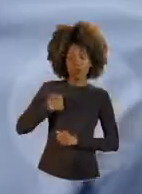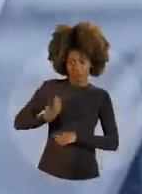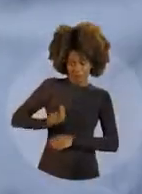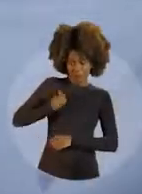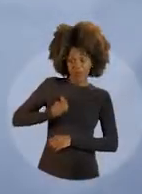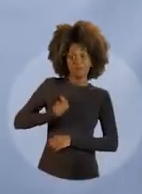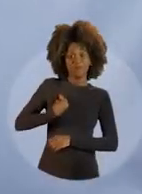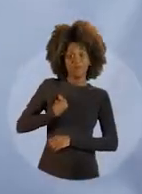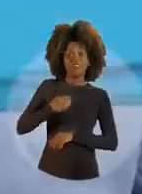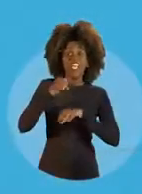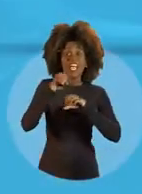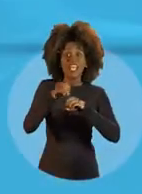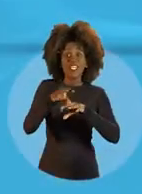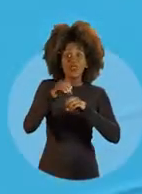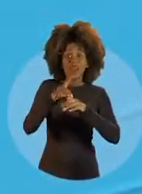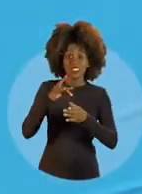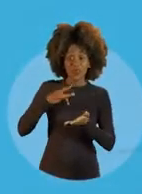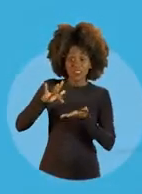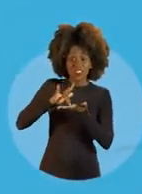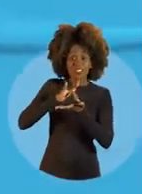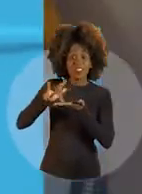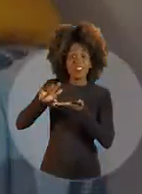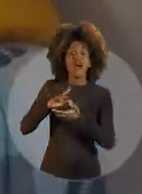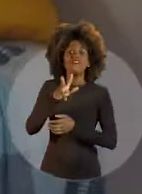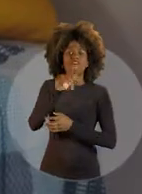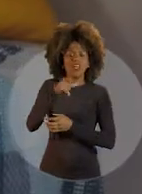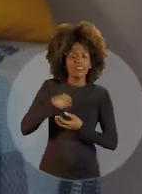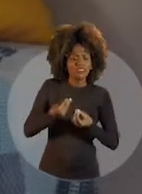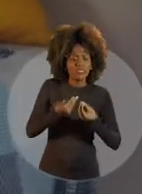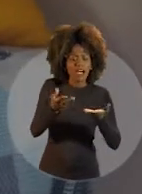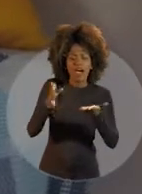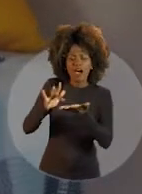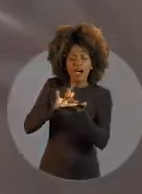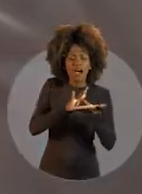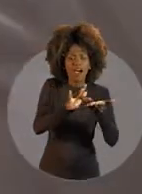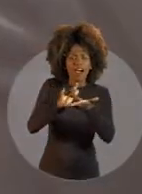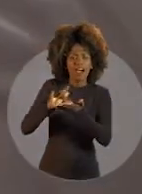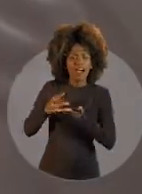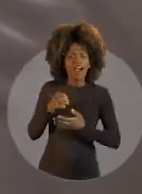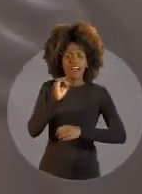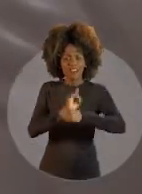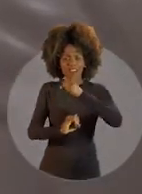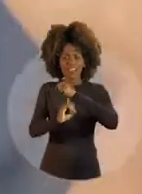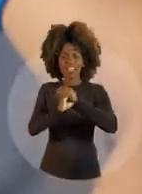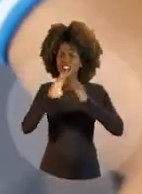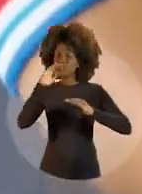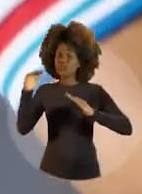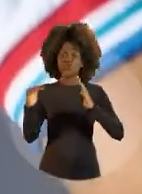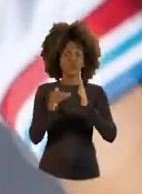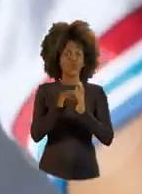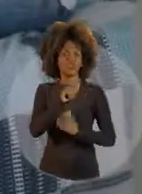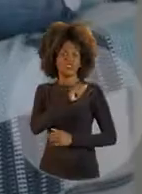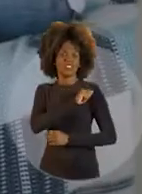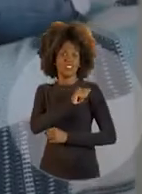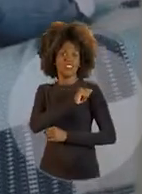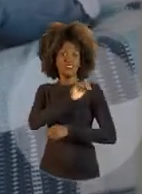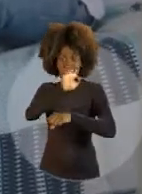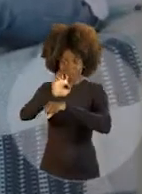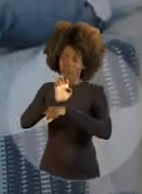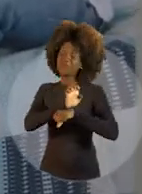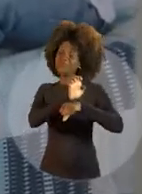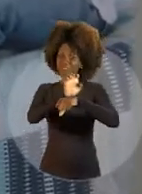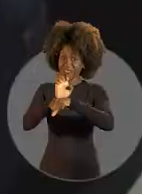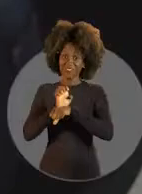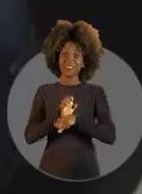Presença. Educação digital. Vai oferecer tablets com acesso à internet para todos os estudantes da